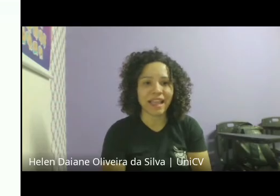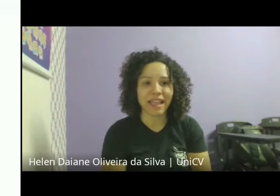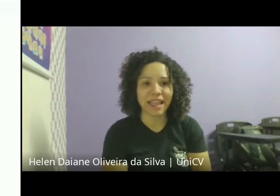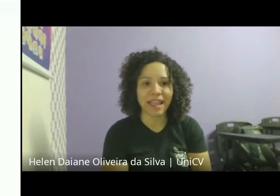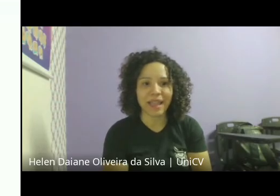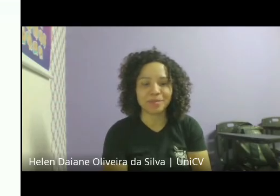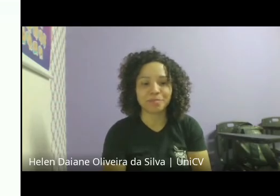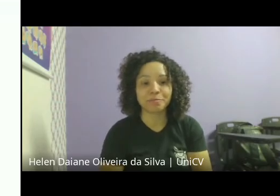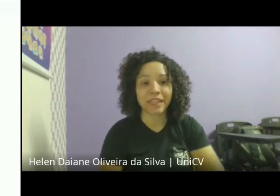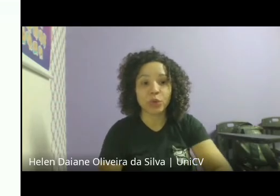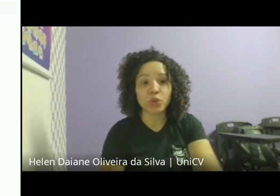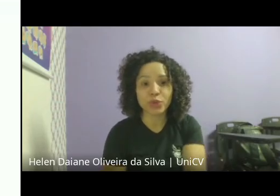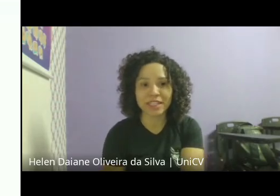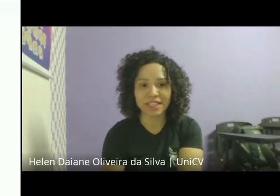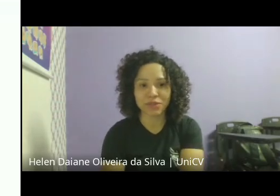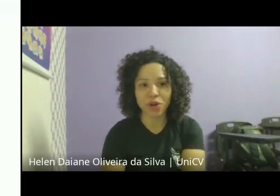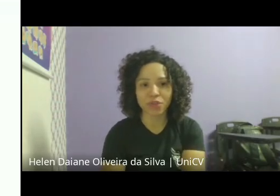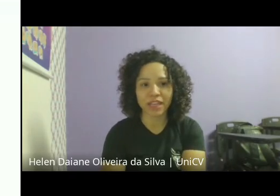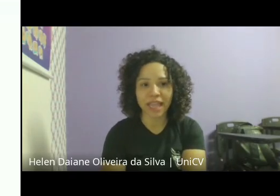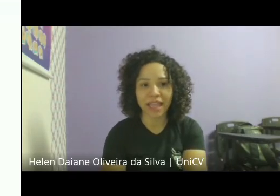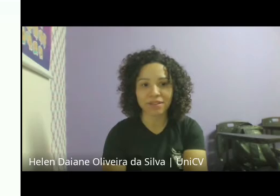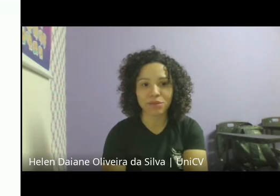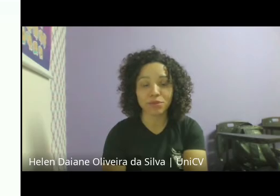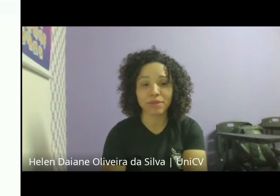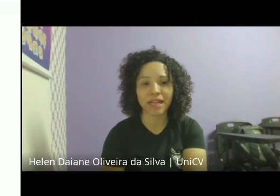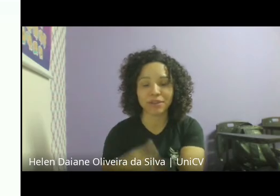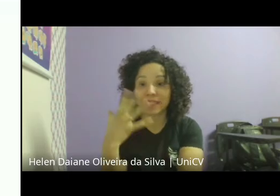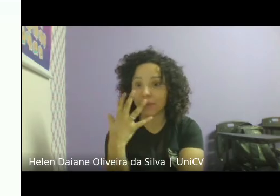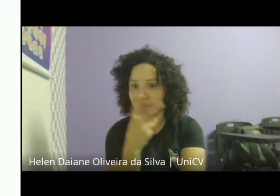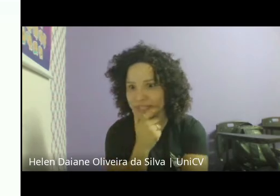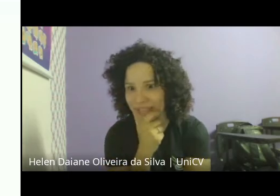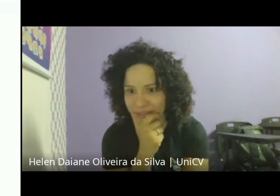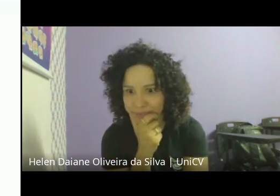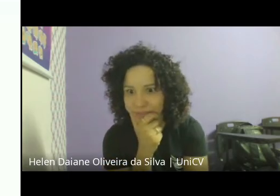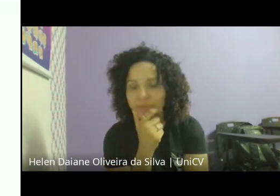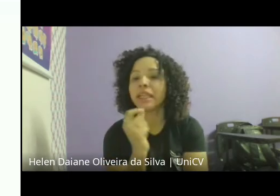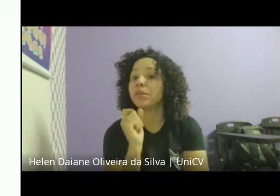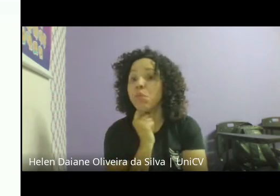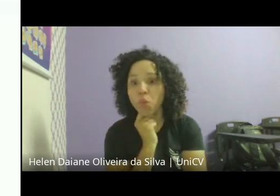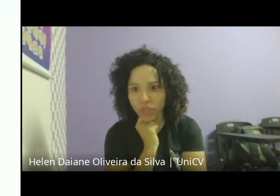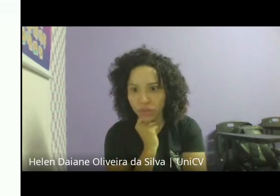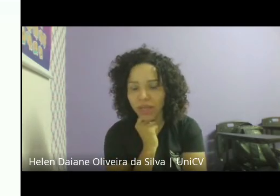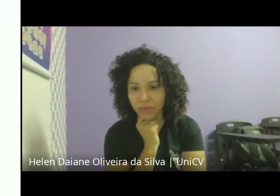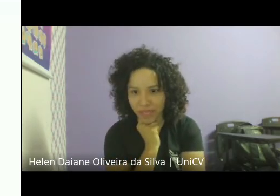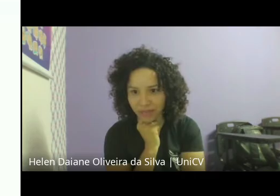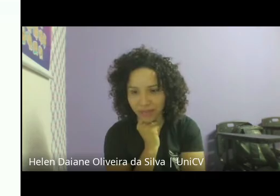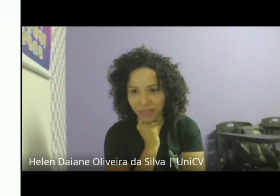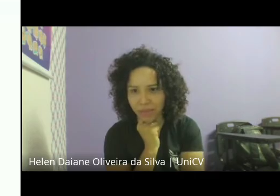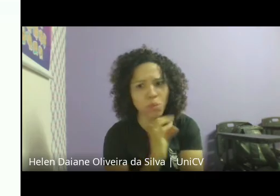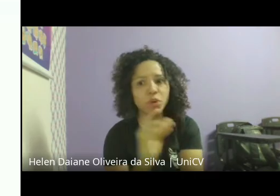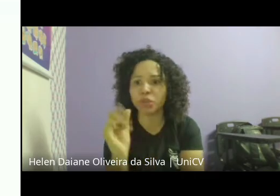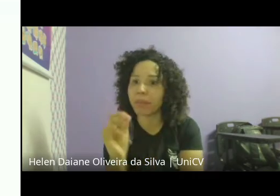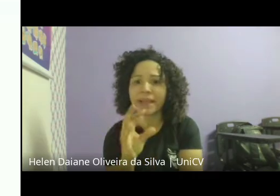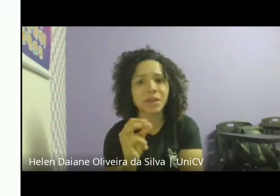Aí, os surdos desenvolvem uma visão aguçada. Muito aguçada,